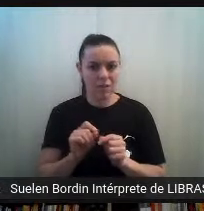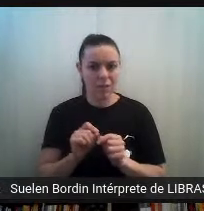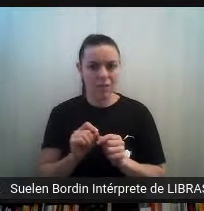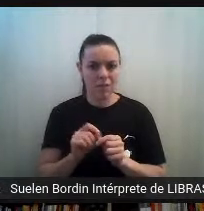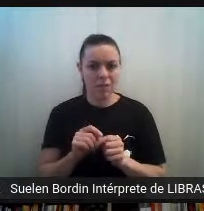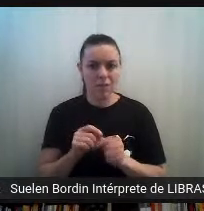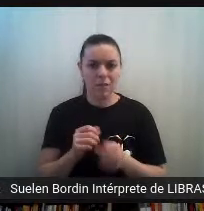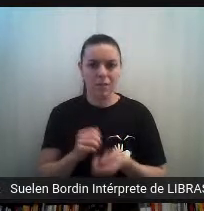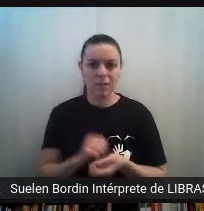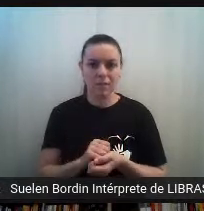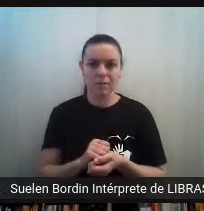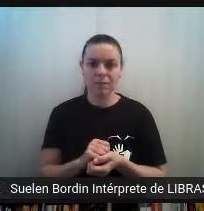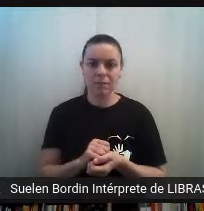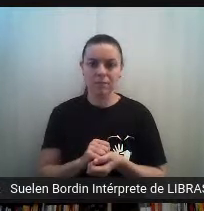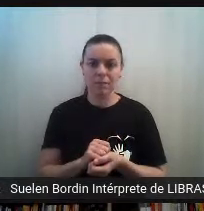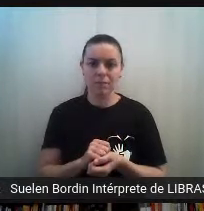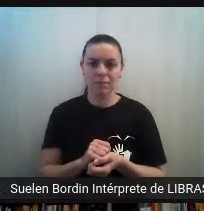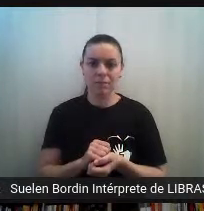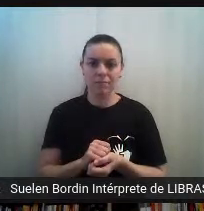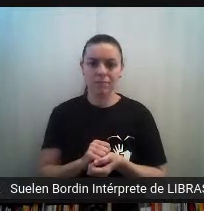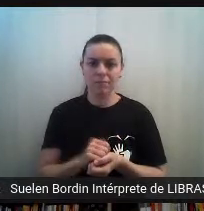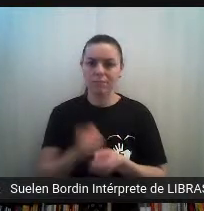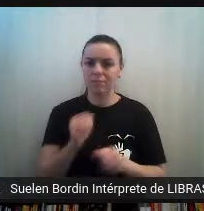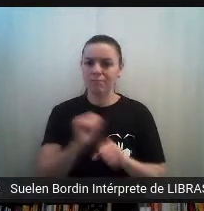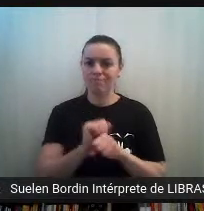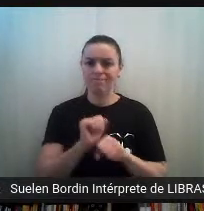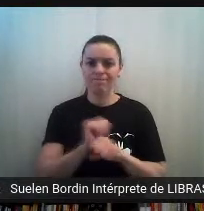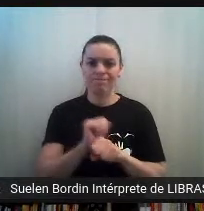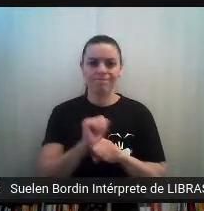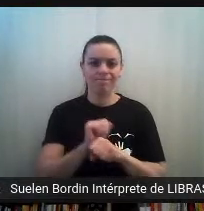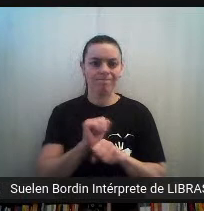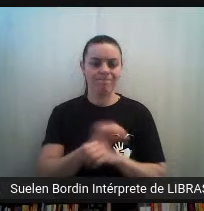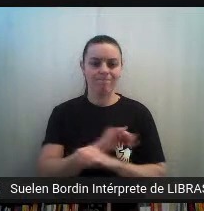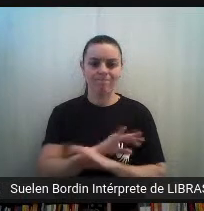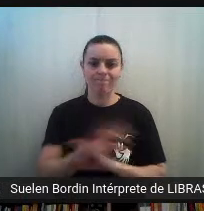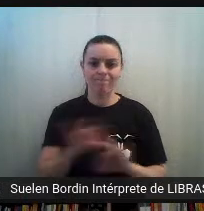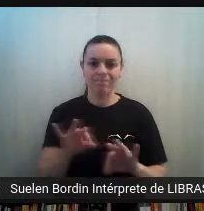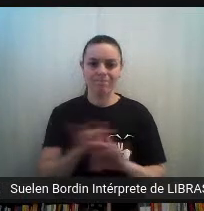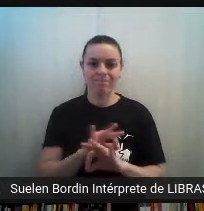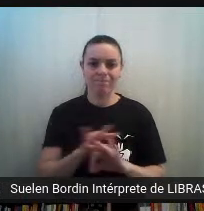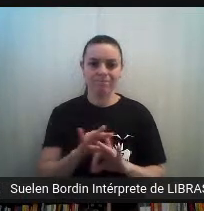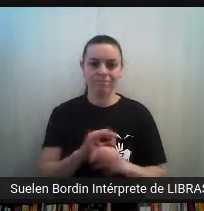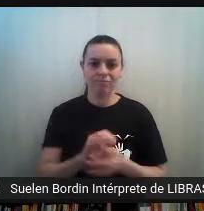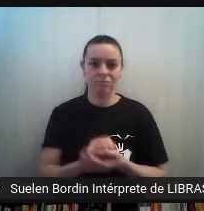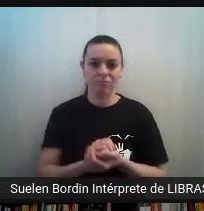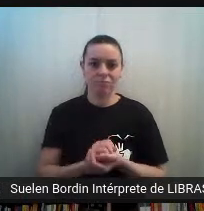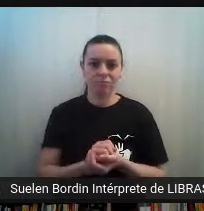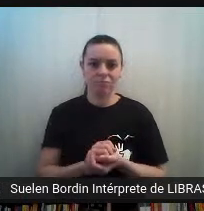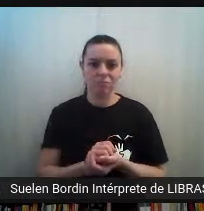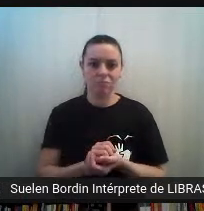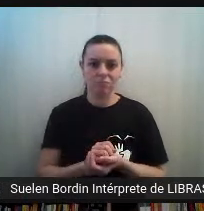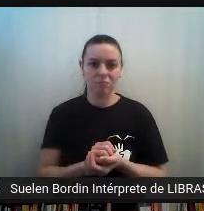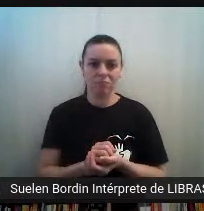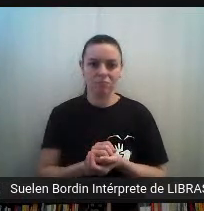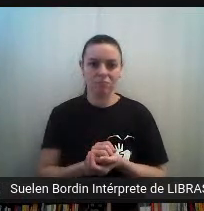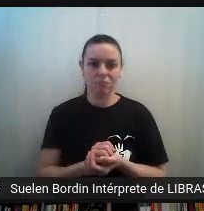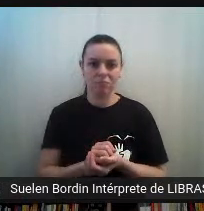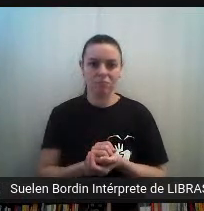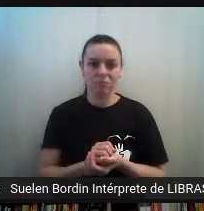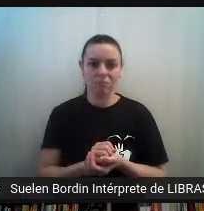E acho que a primeira coisa que eu quero falar é que aqui no nosso estado, né, pelo menos na de onde eu vivo,